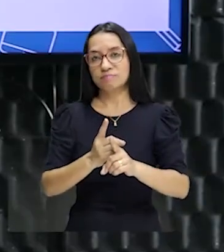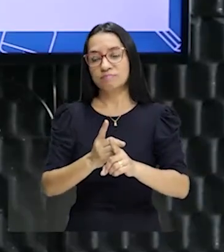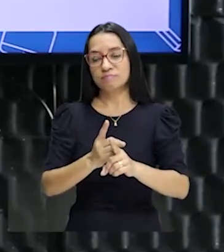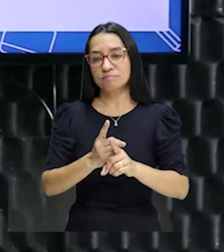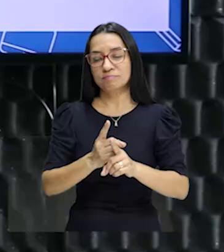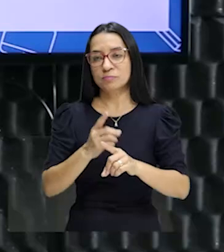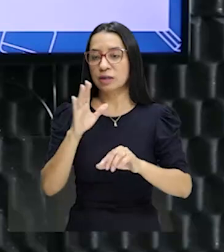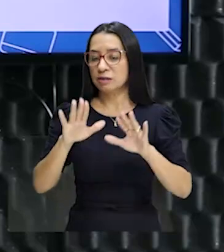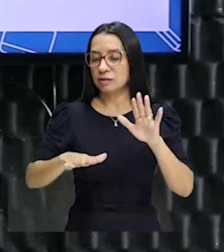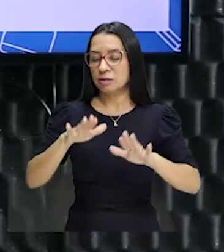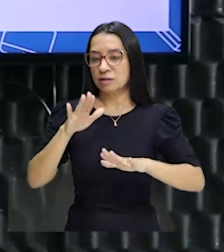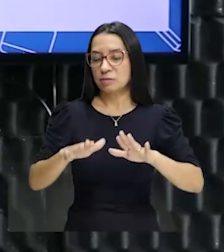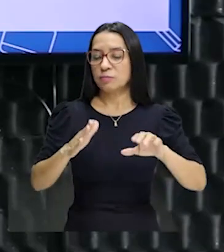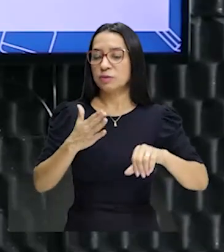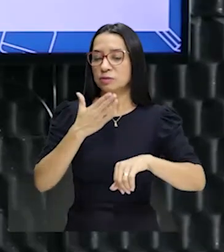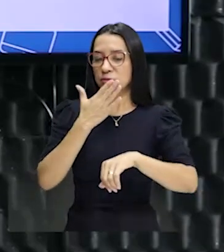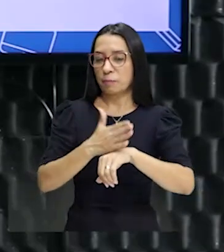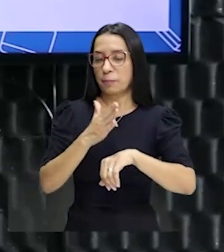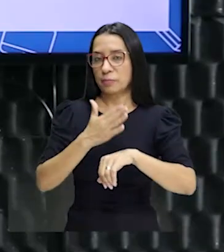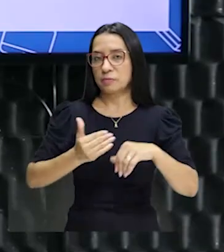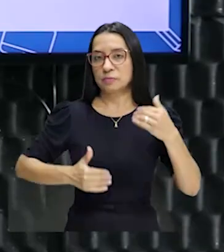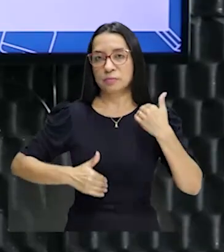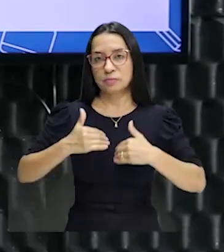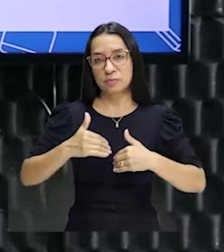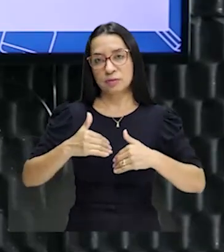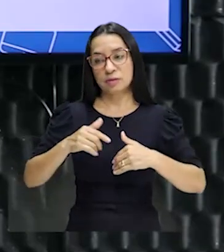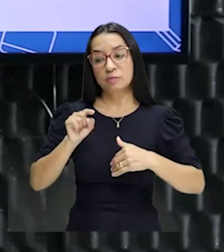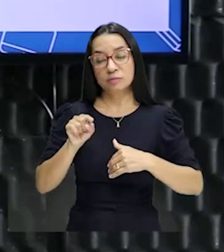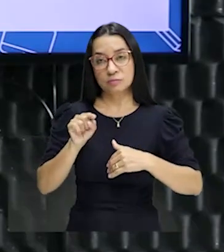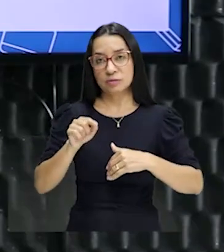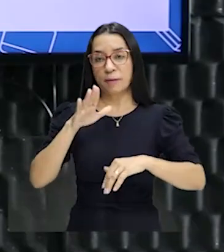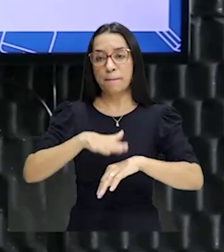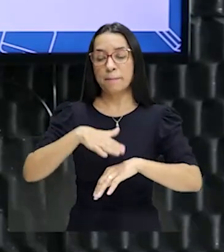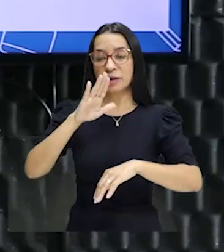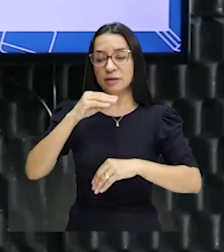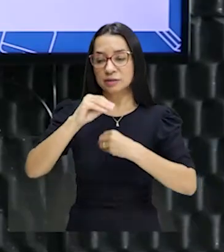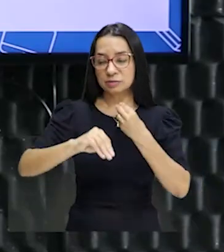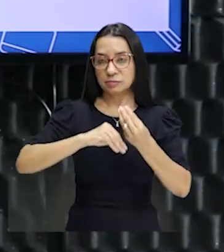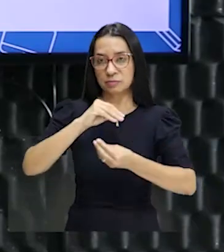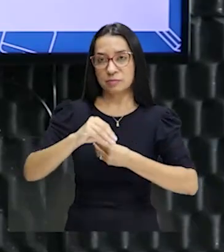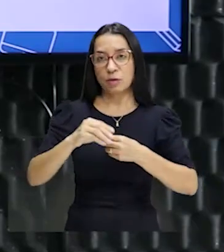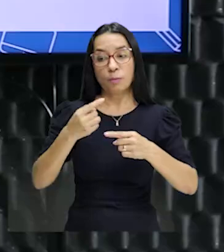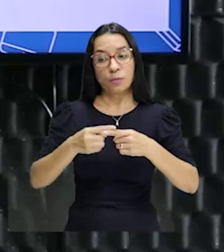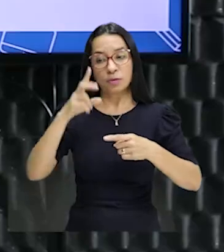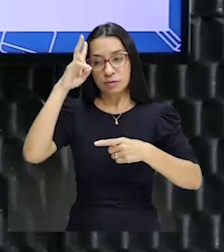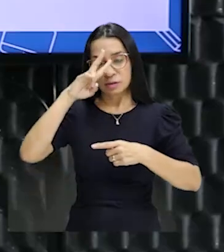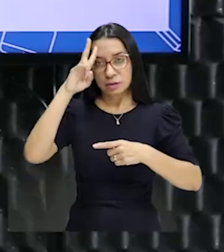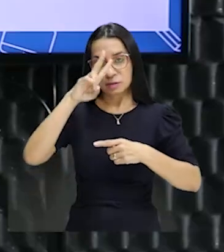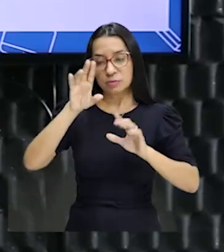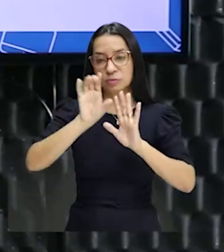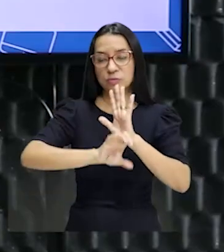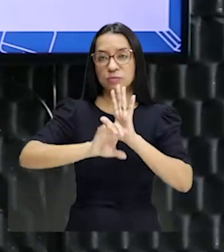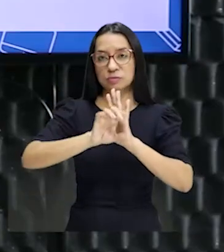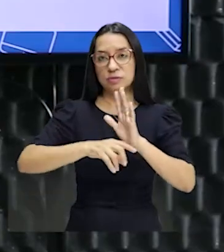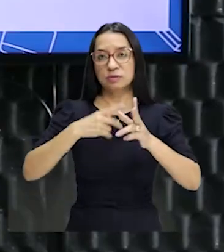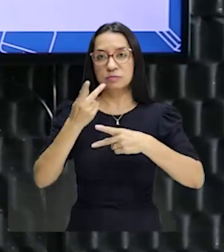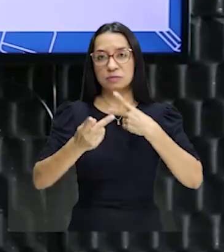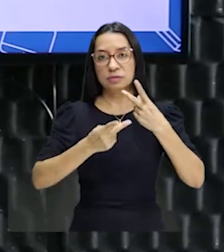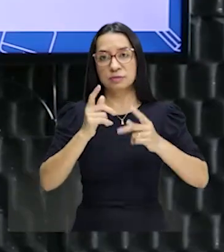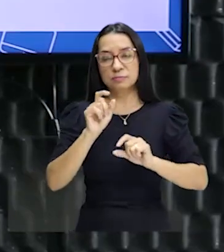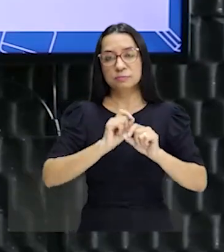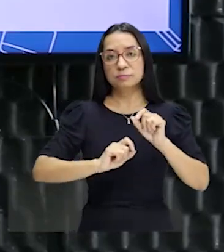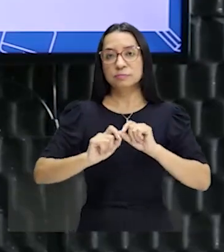corporal que você mais se envolve. Porque lembrem-se, lá no conceito eu disse para